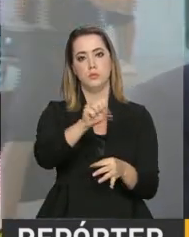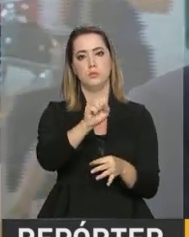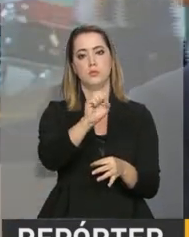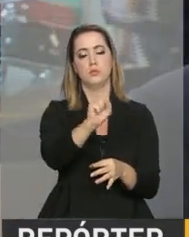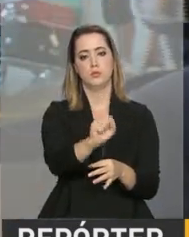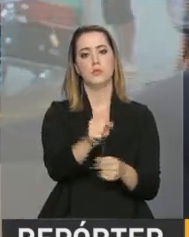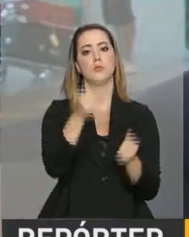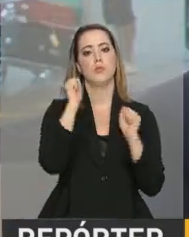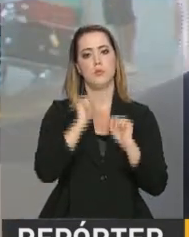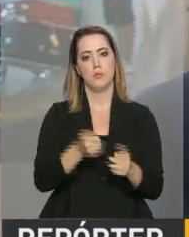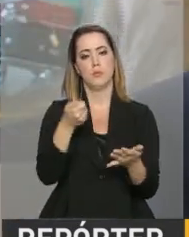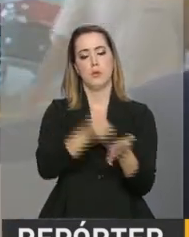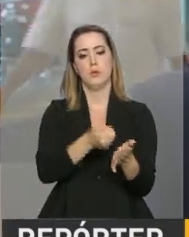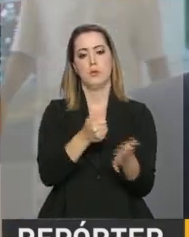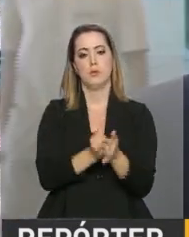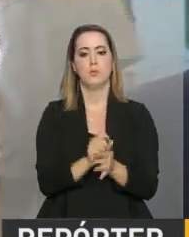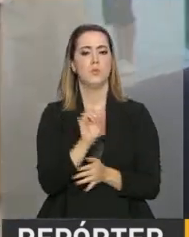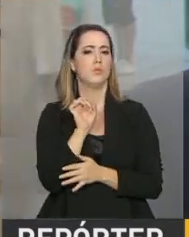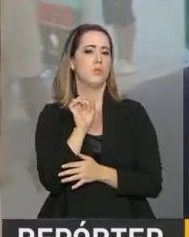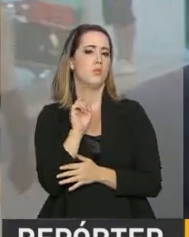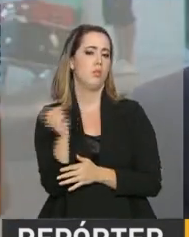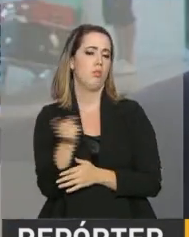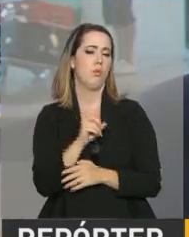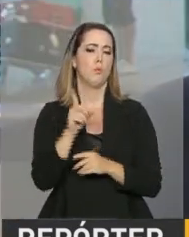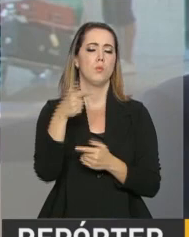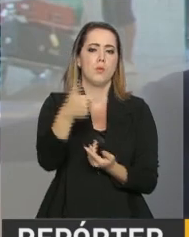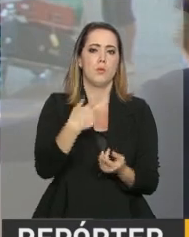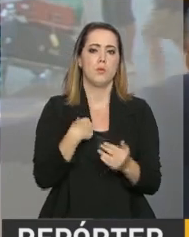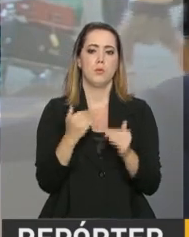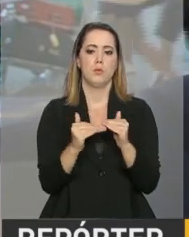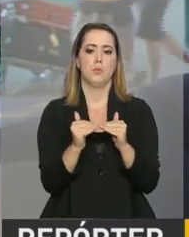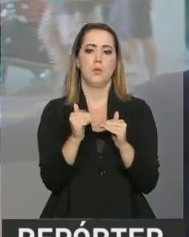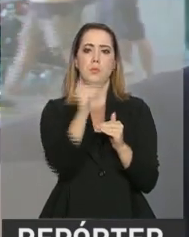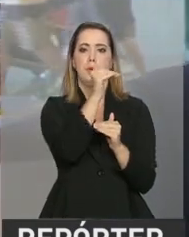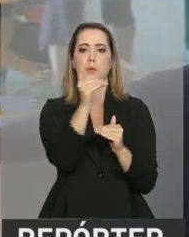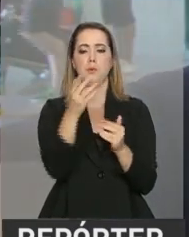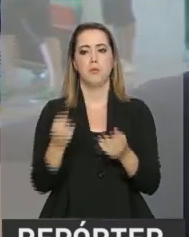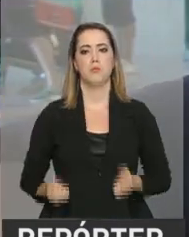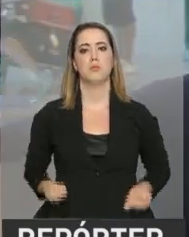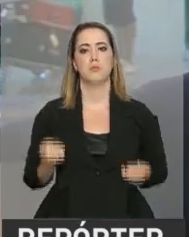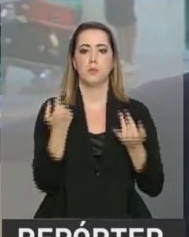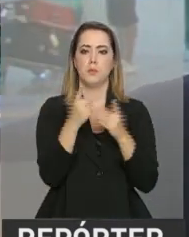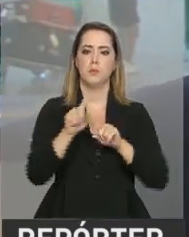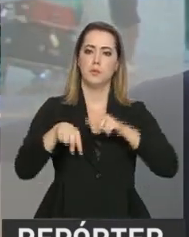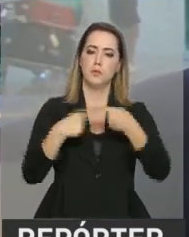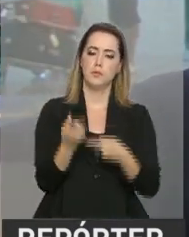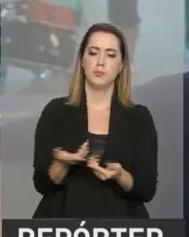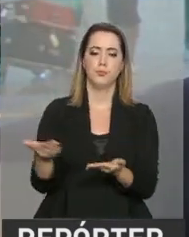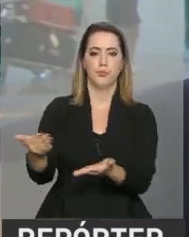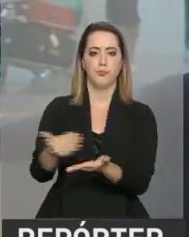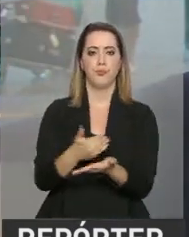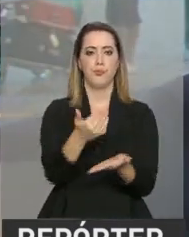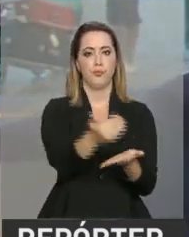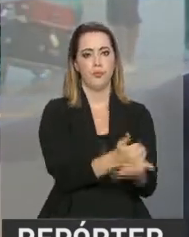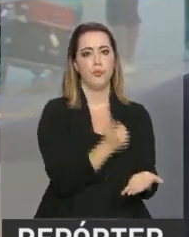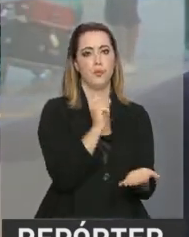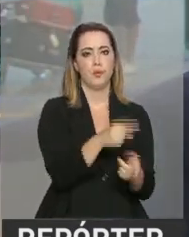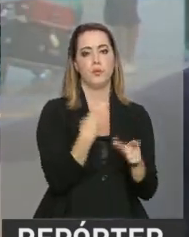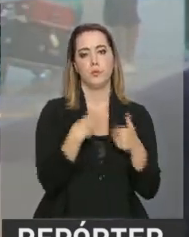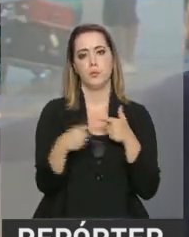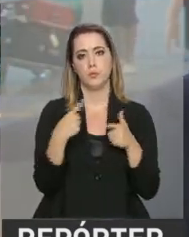sustentável e não aquela em que o gasto sobe e depois trará traria